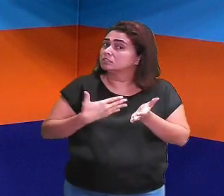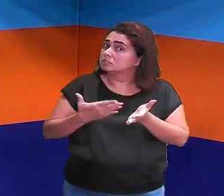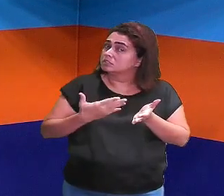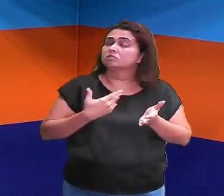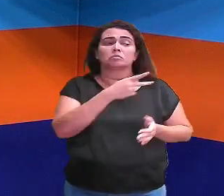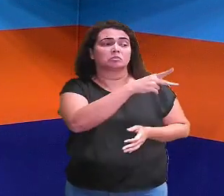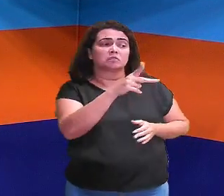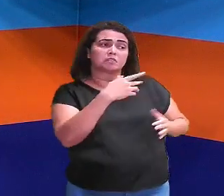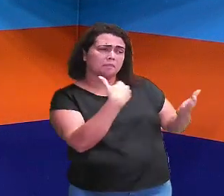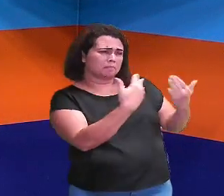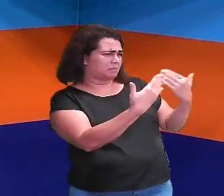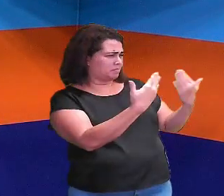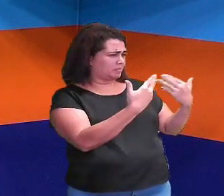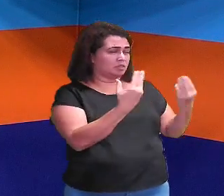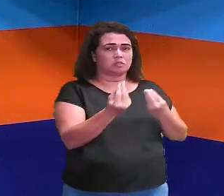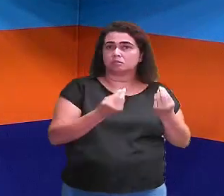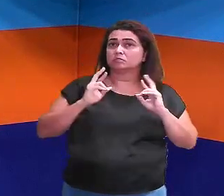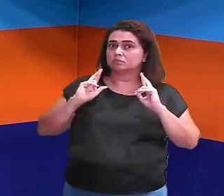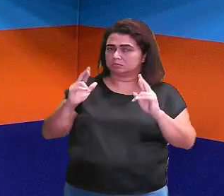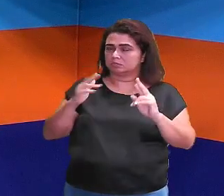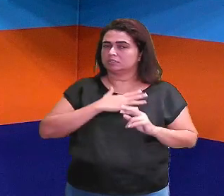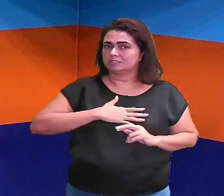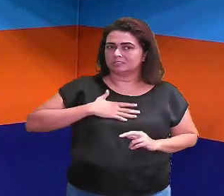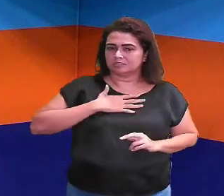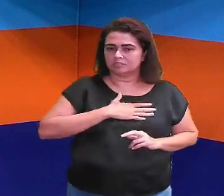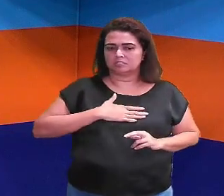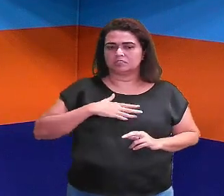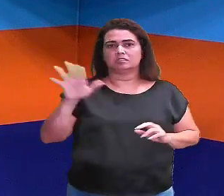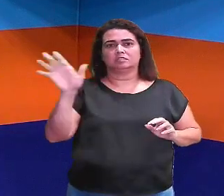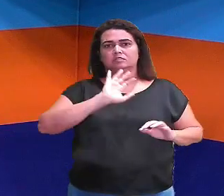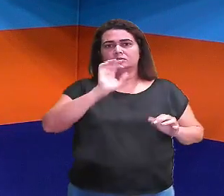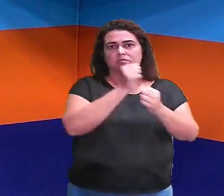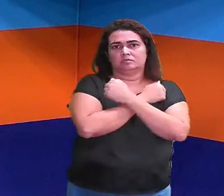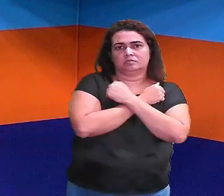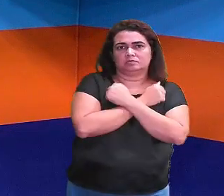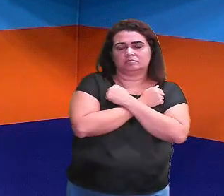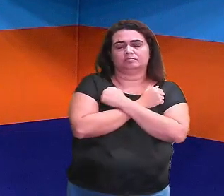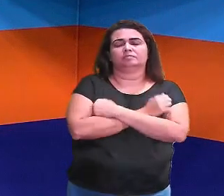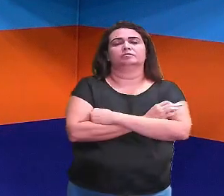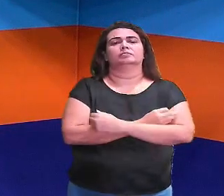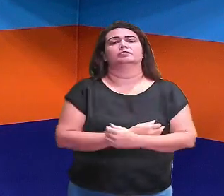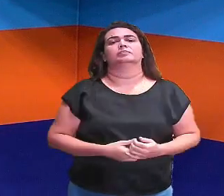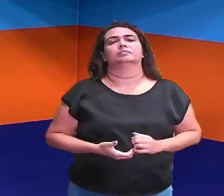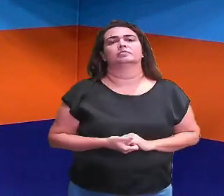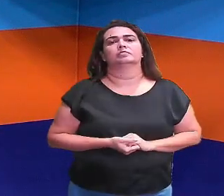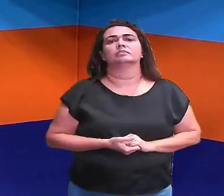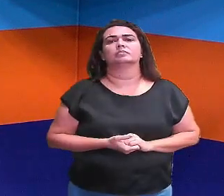professor, né? Eu espero que tenham gostado e um abraço, até a próxima aula.